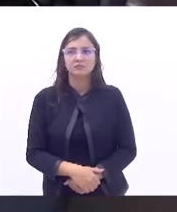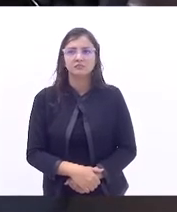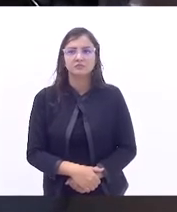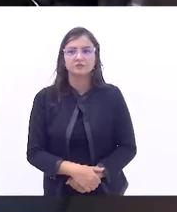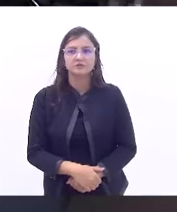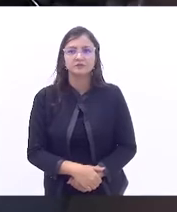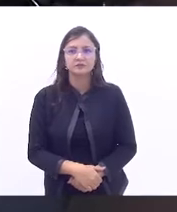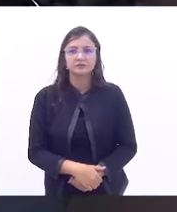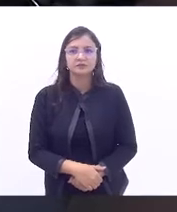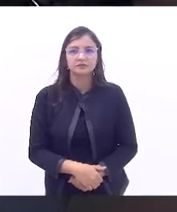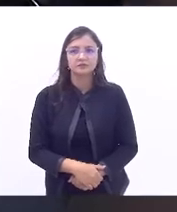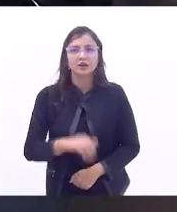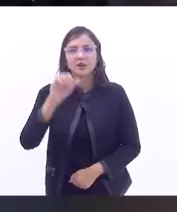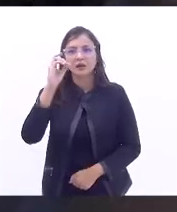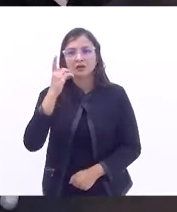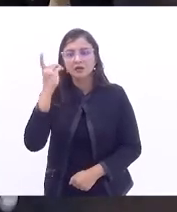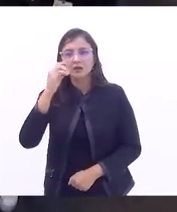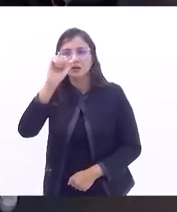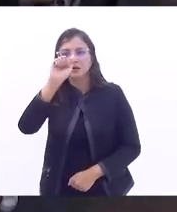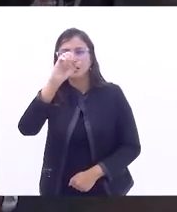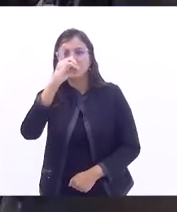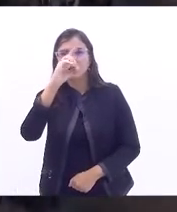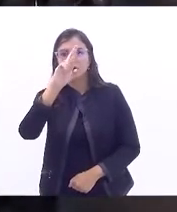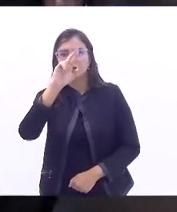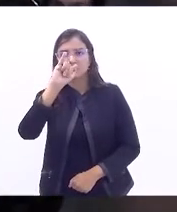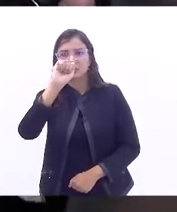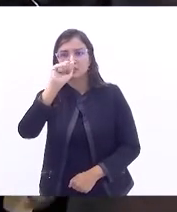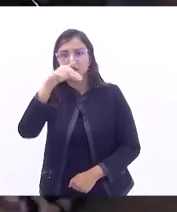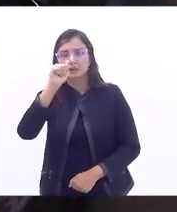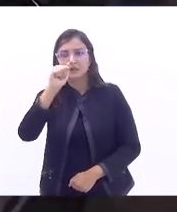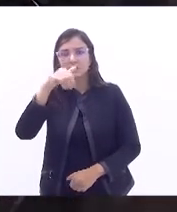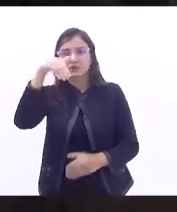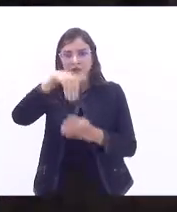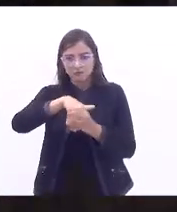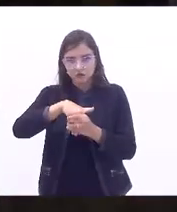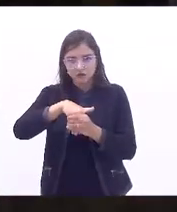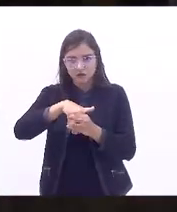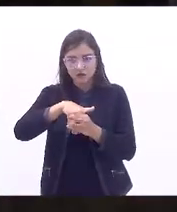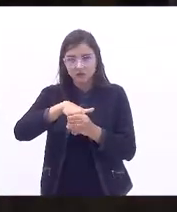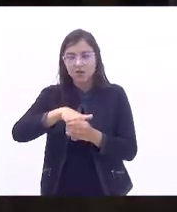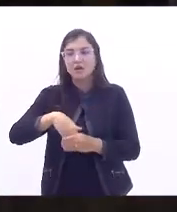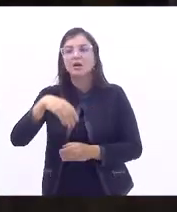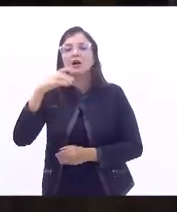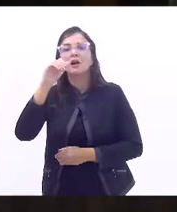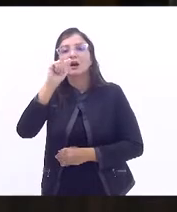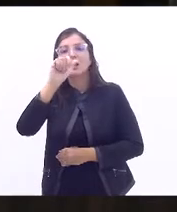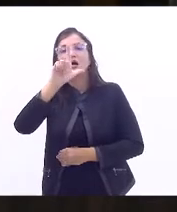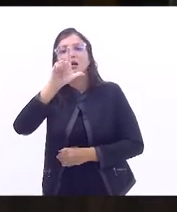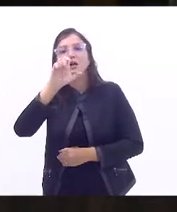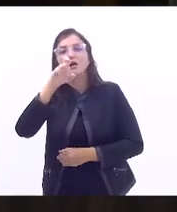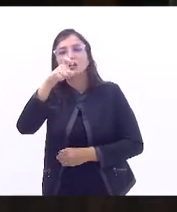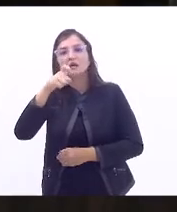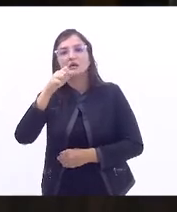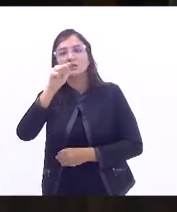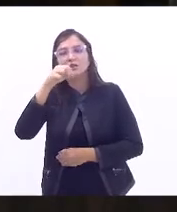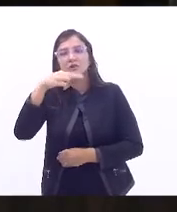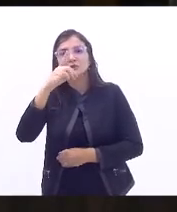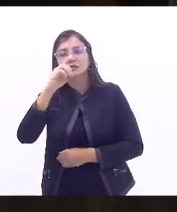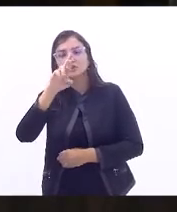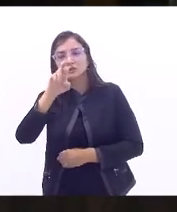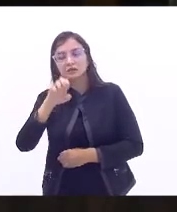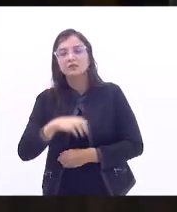Deputada Adriana Baltazar, presente, vai votar. Deputado Alexandre Freitas. Deputado Alexandre Freitas. Deputado